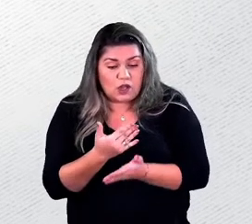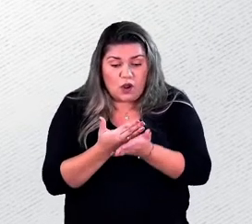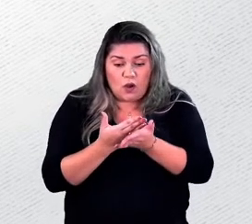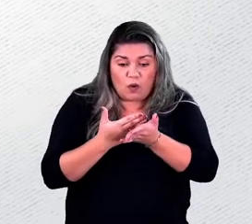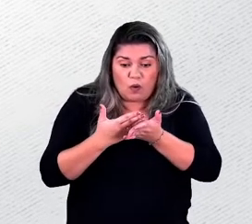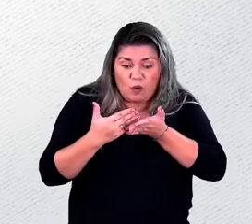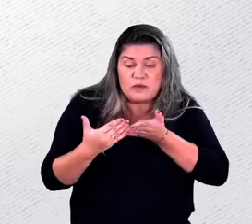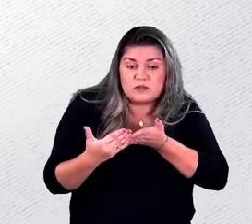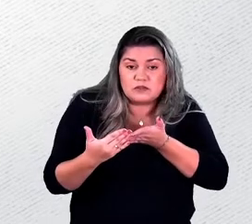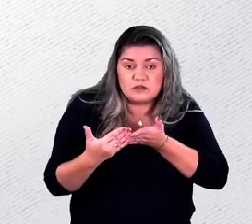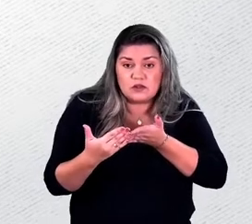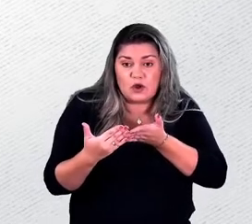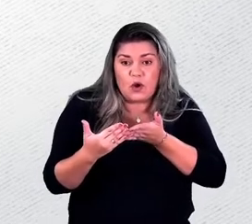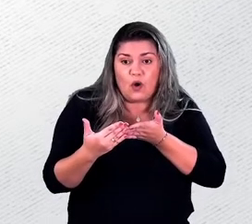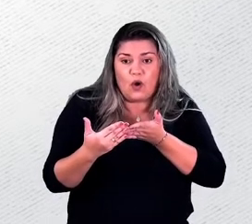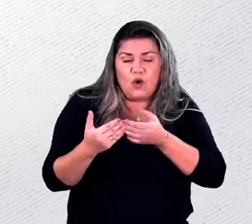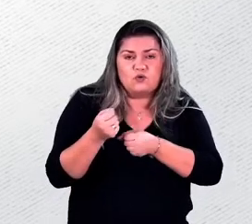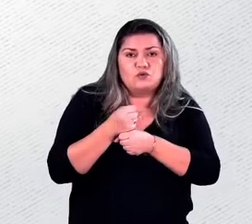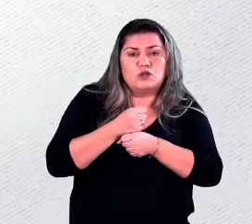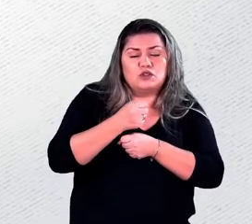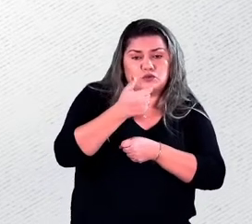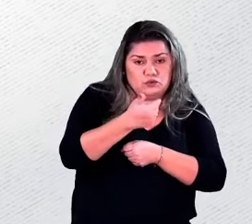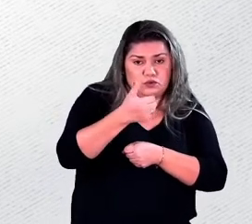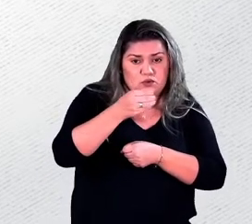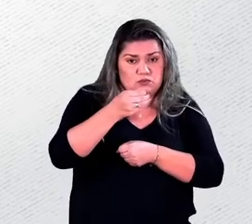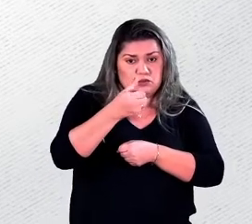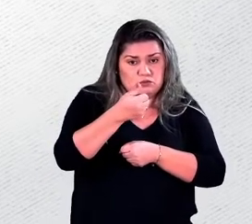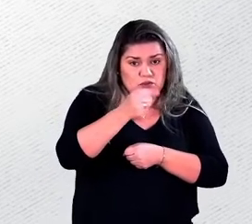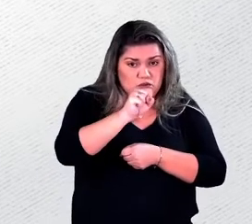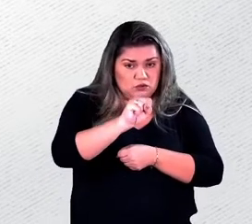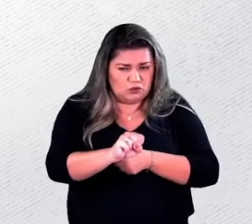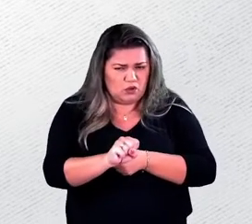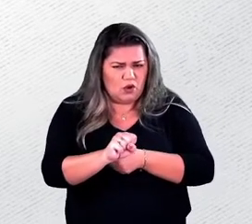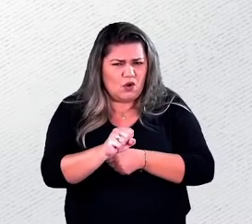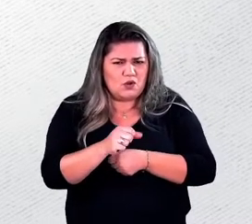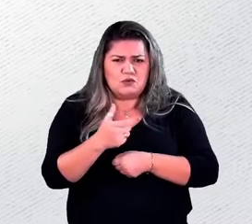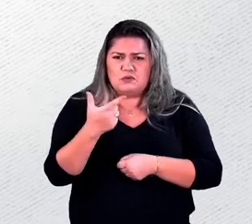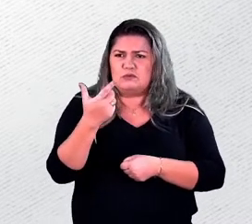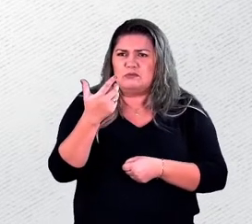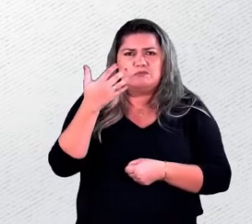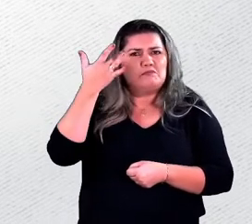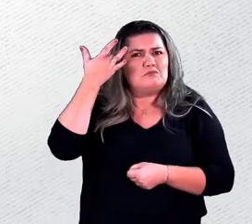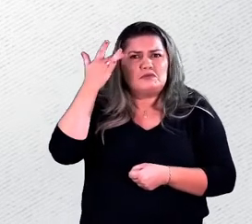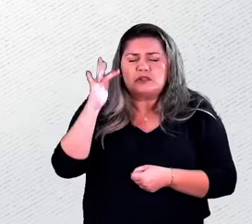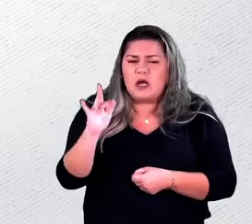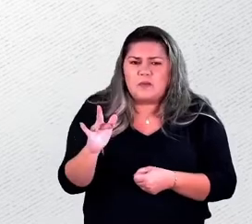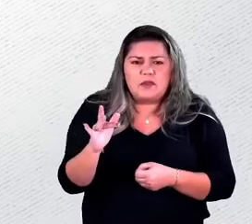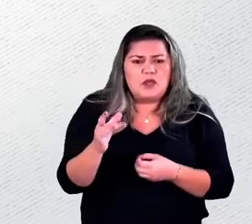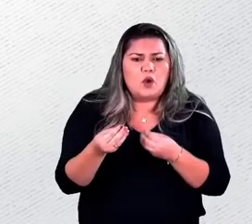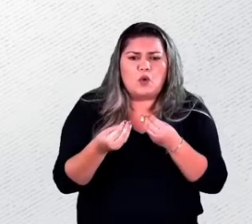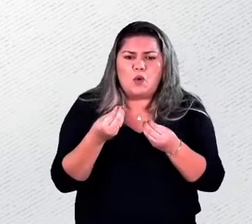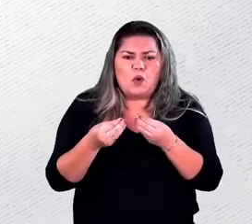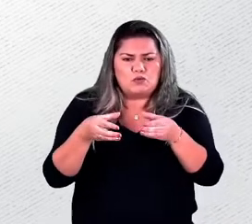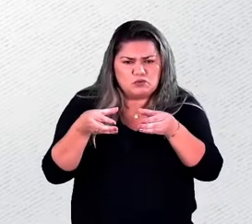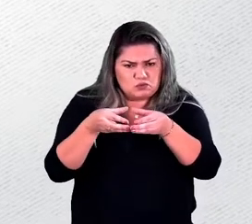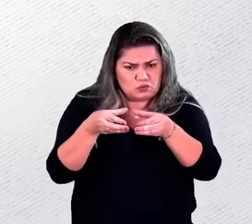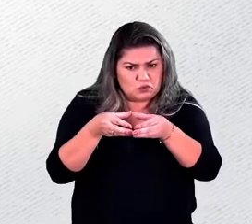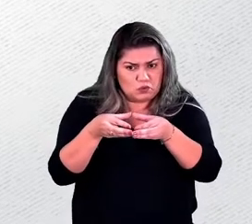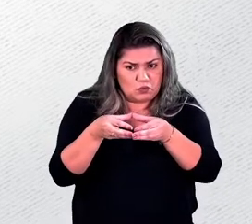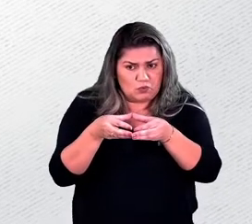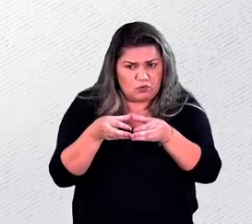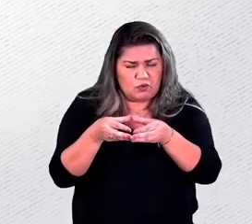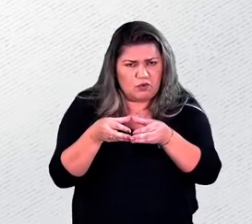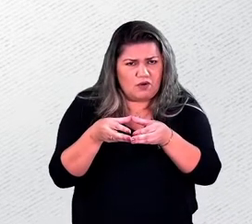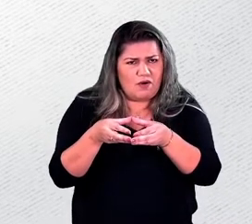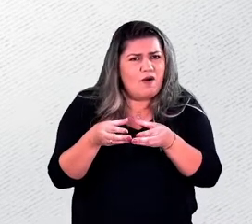2018 era Evidente a incompreensão de alguns setores acerca da criação de um grupo dessa natureza no CNJ mais o